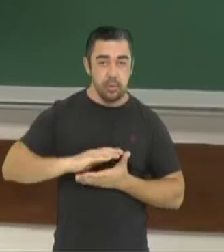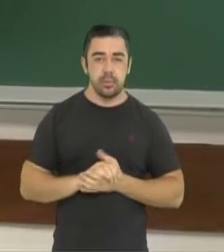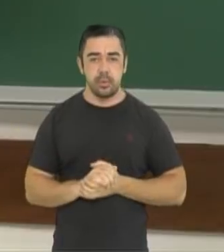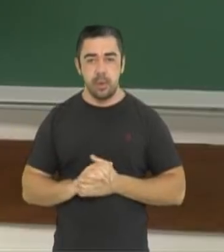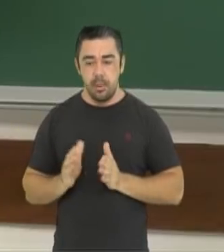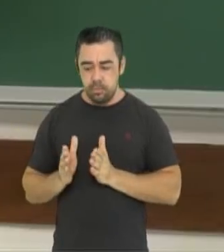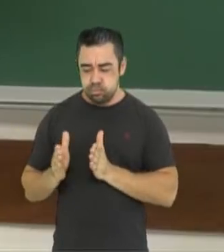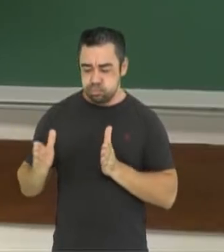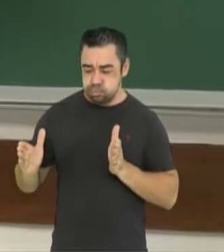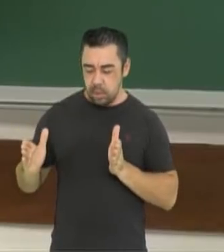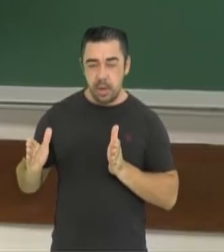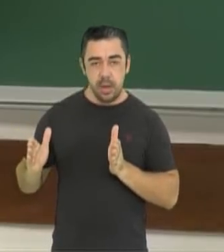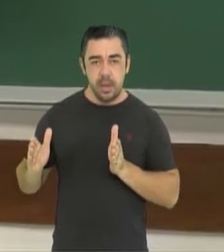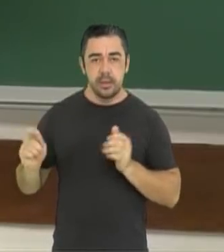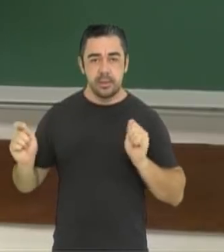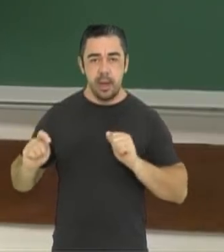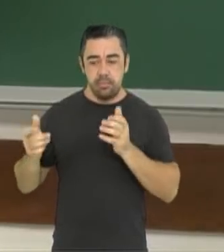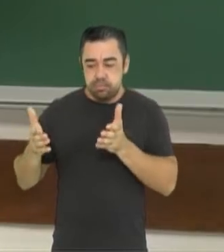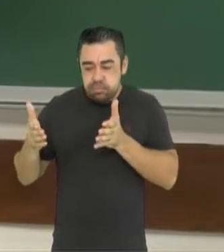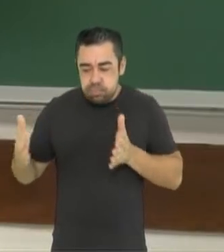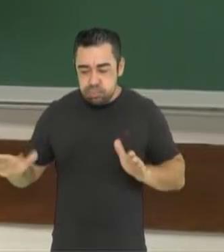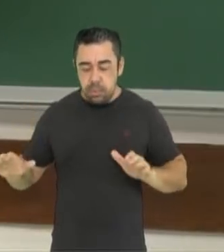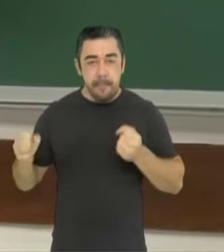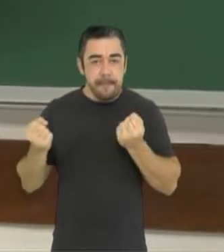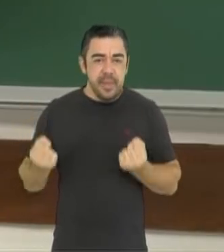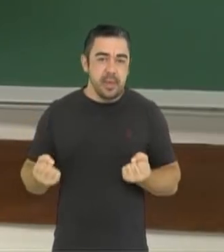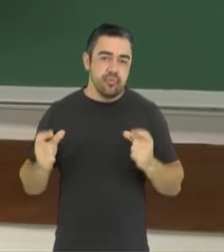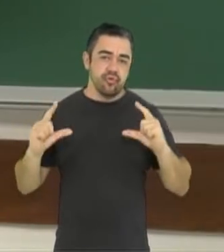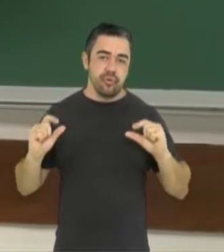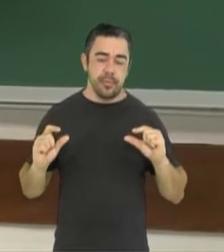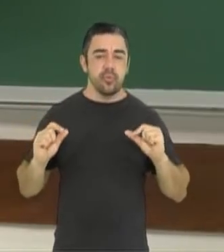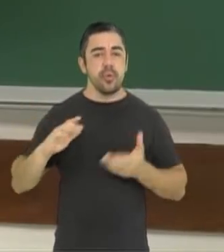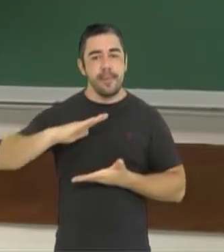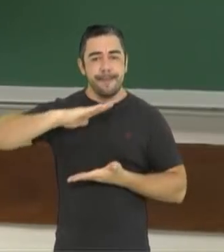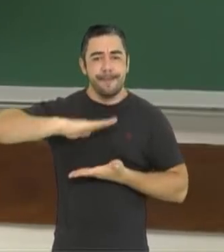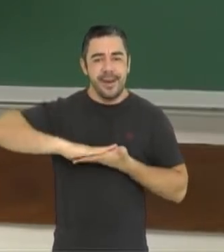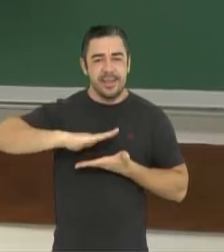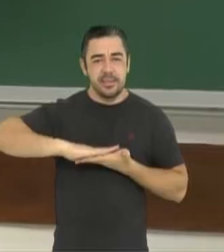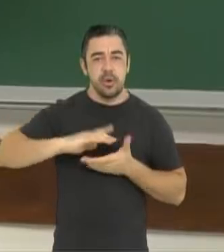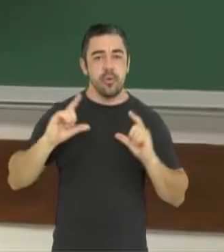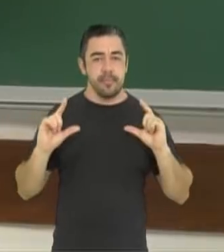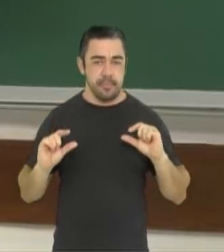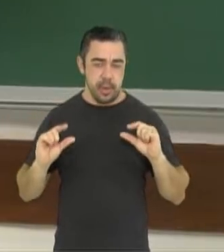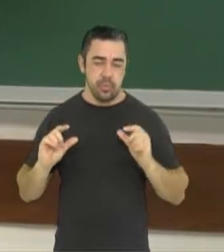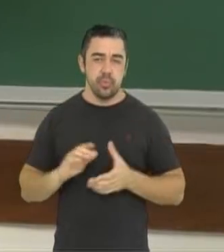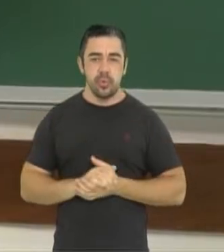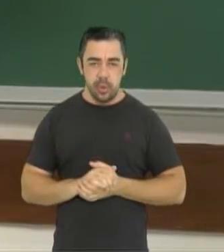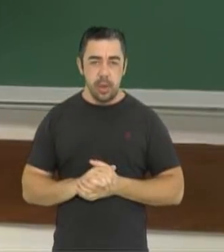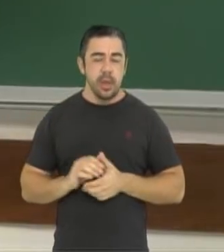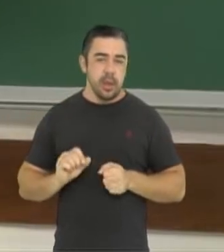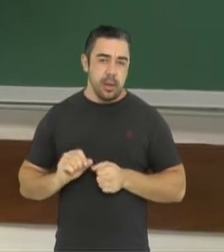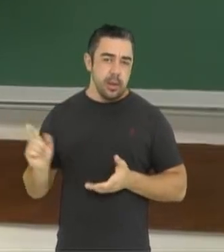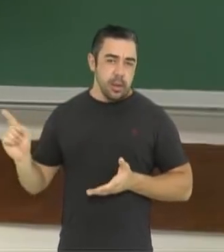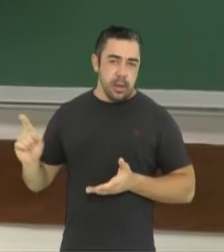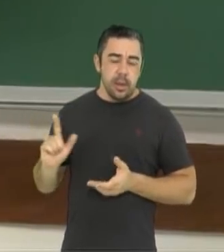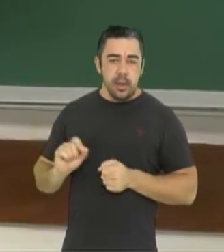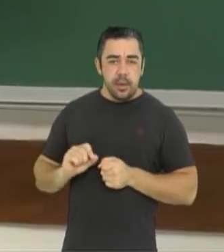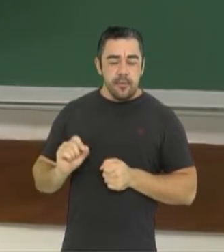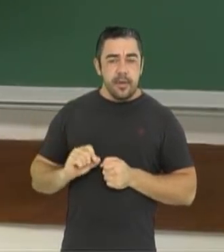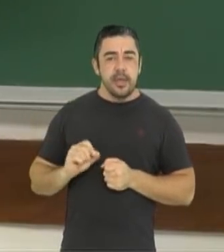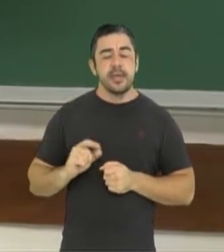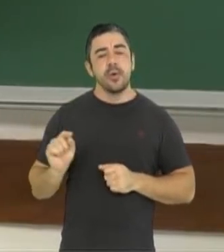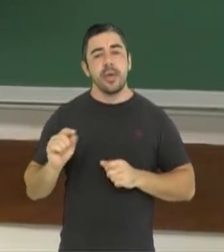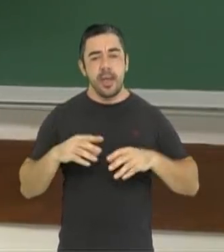largo tem mais área para distribuir a força e aí vai ter uma pressão menor, vai compactar menos o solo e vai ter a terra